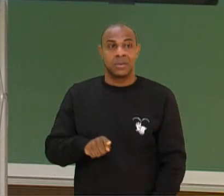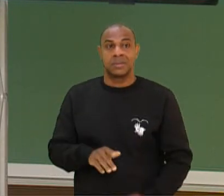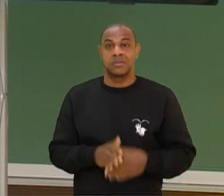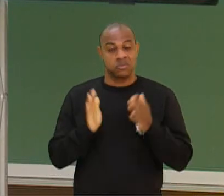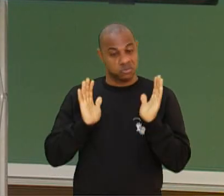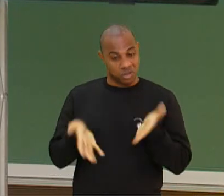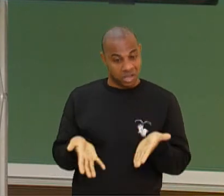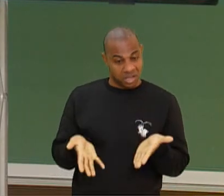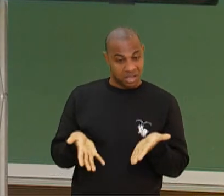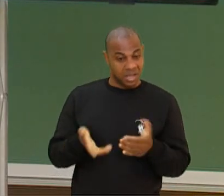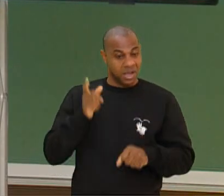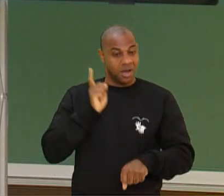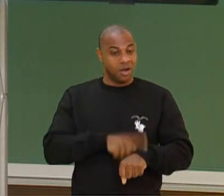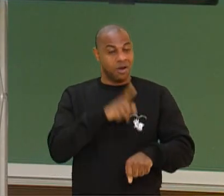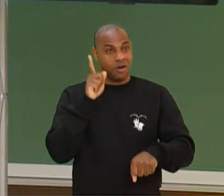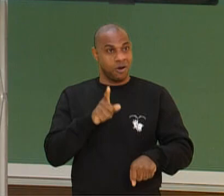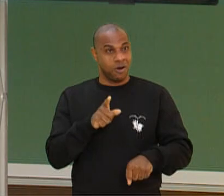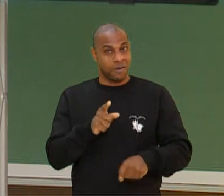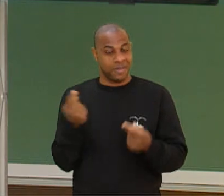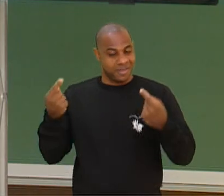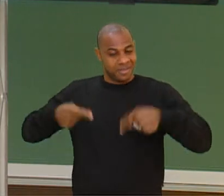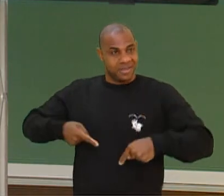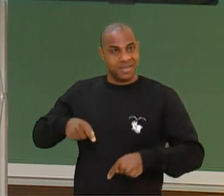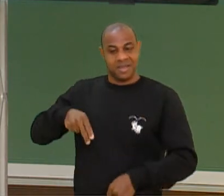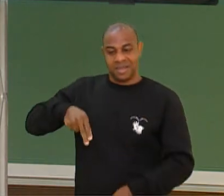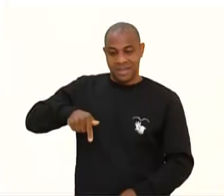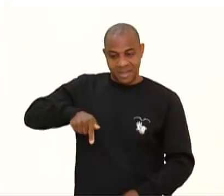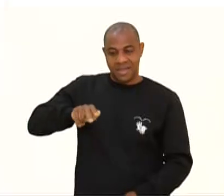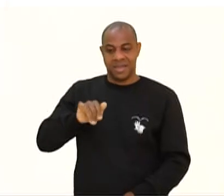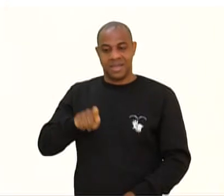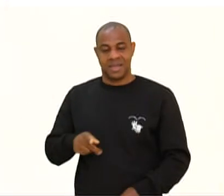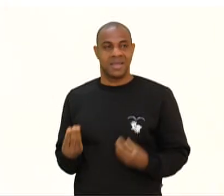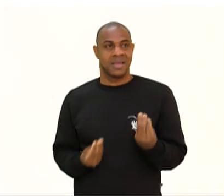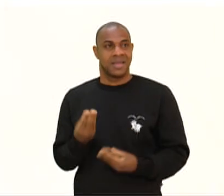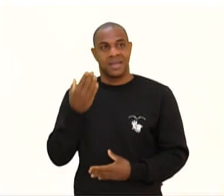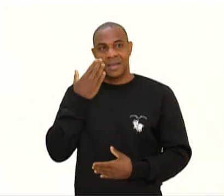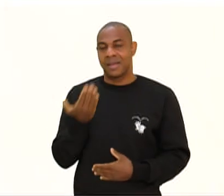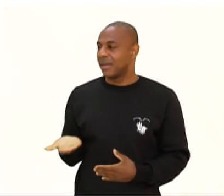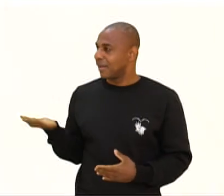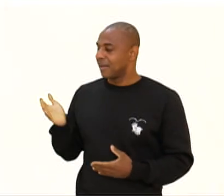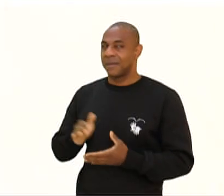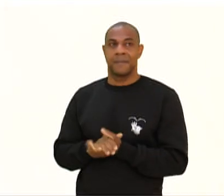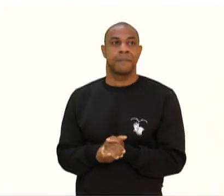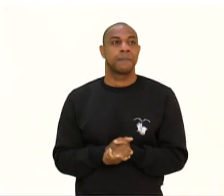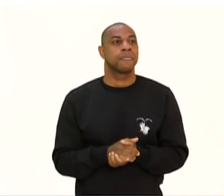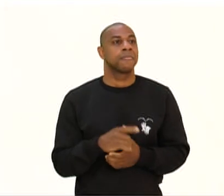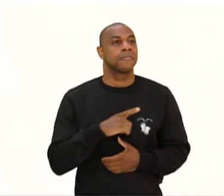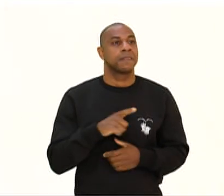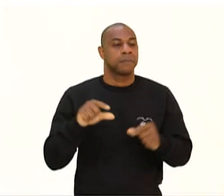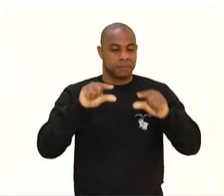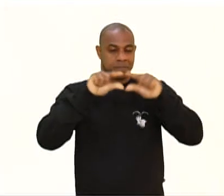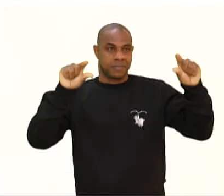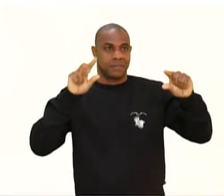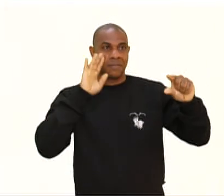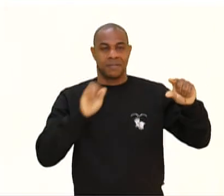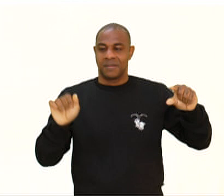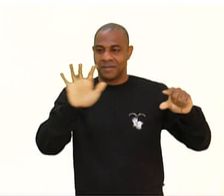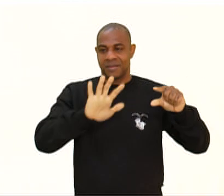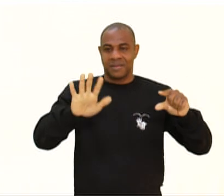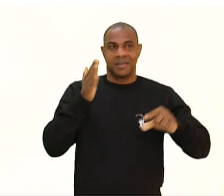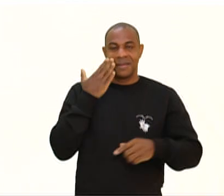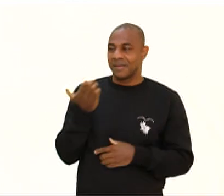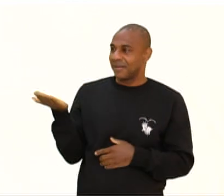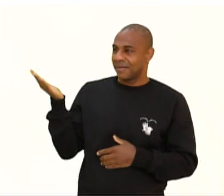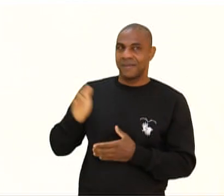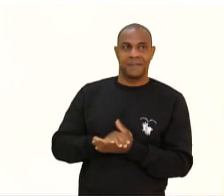quiz! Galerinha, passa voando a nossa aula, né? Vamos lá. Nós temos uma frase aqui, tá? Don't